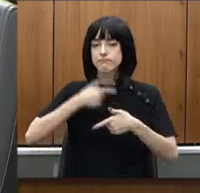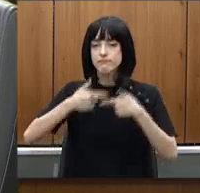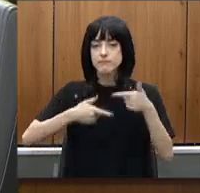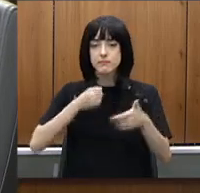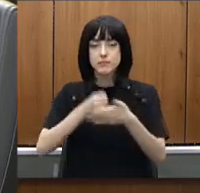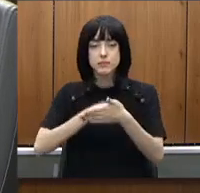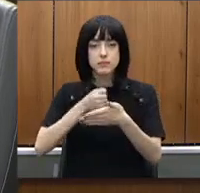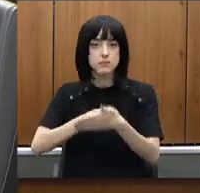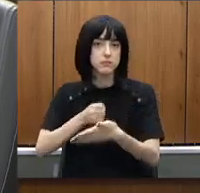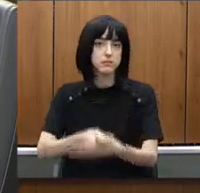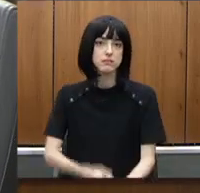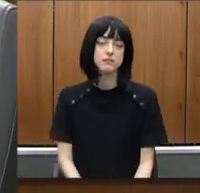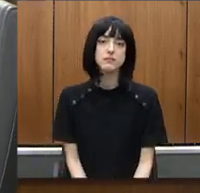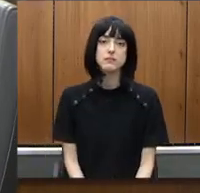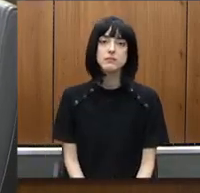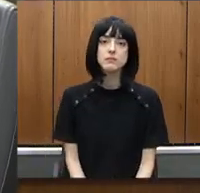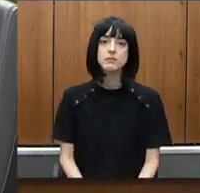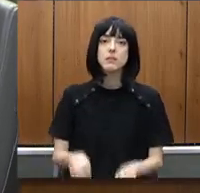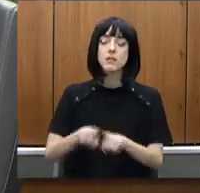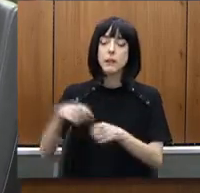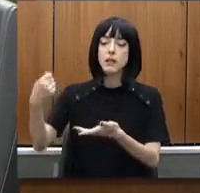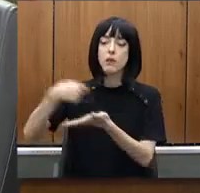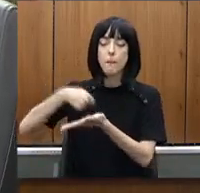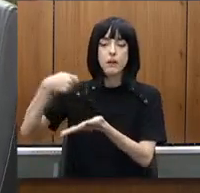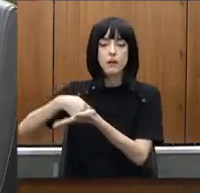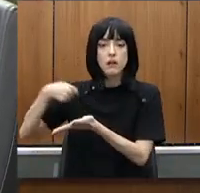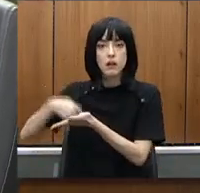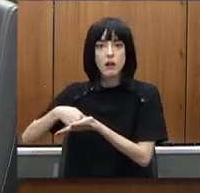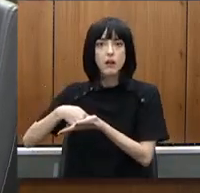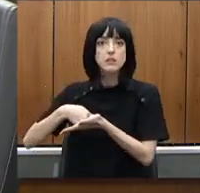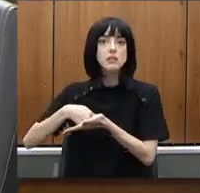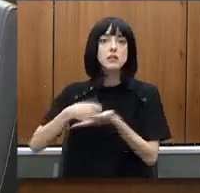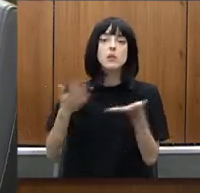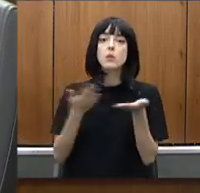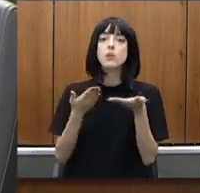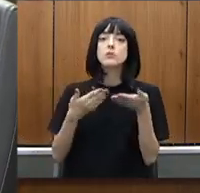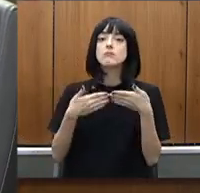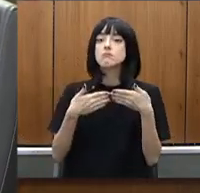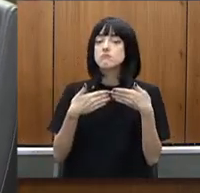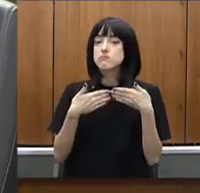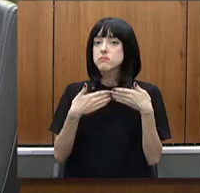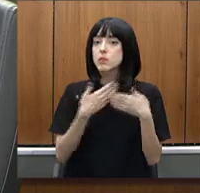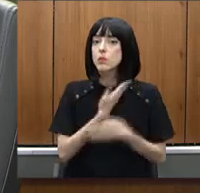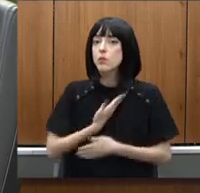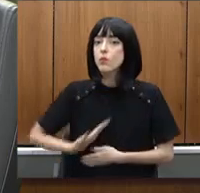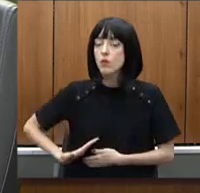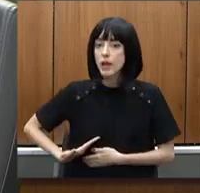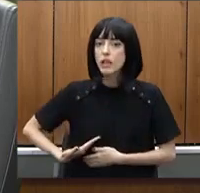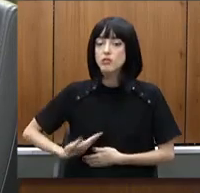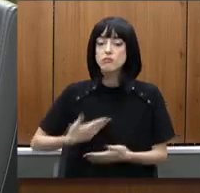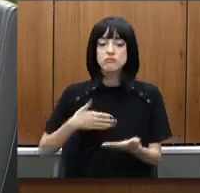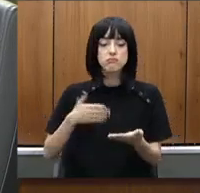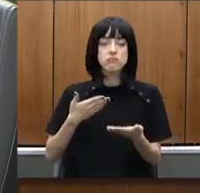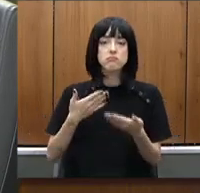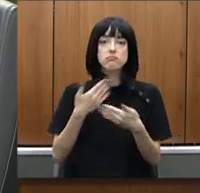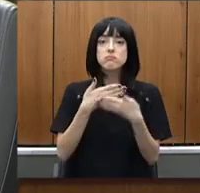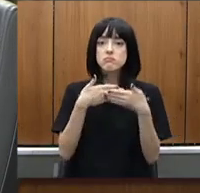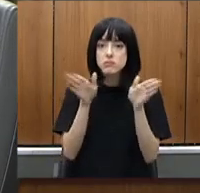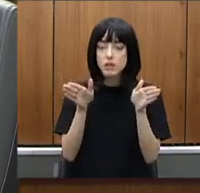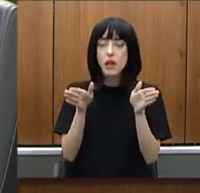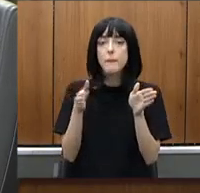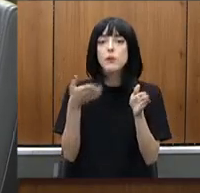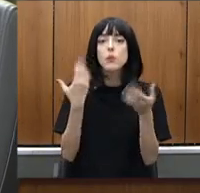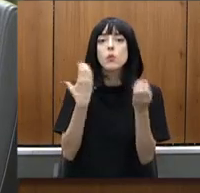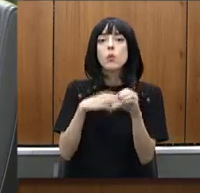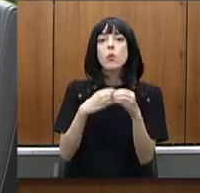posicionamento dos Senhores aqui da cobrança de efetivo o governo hoje abriu um dos maiores concursos e que nós vamos ter nos últimos